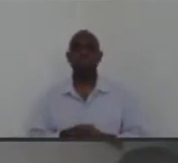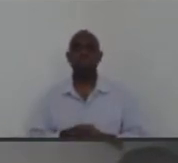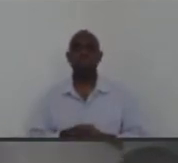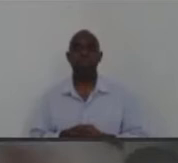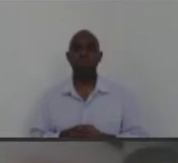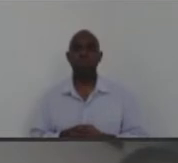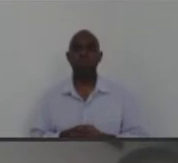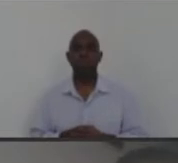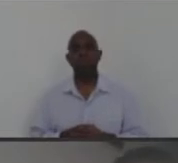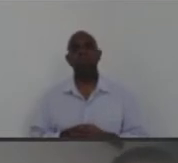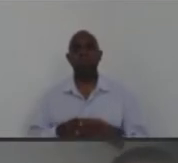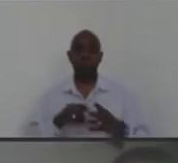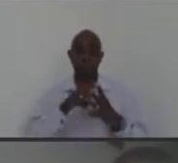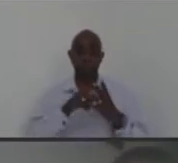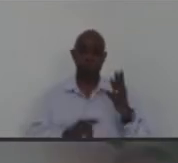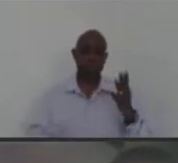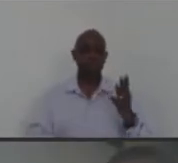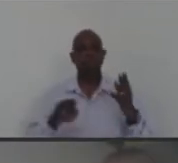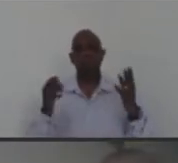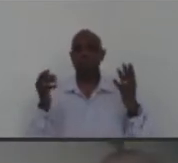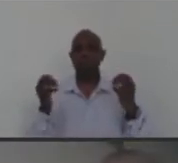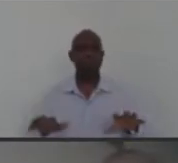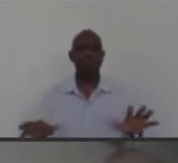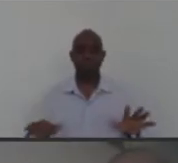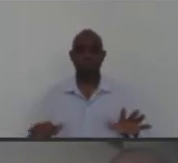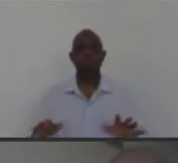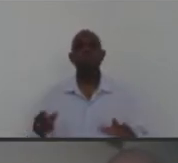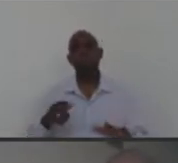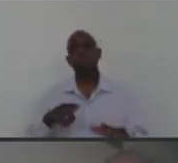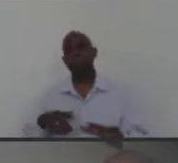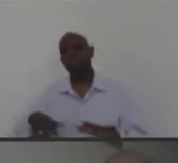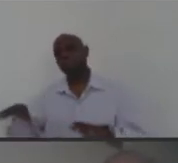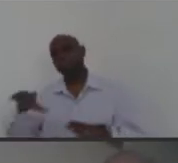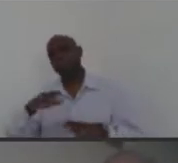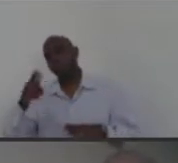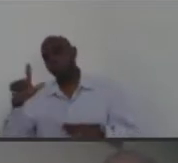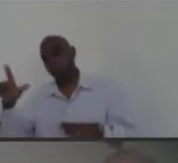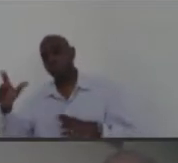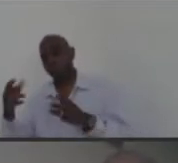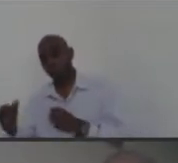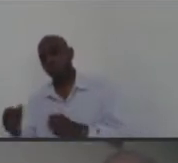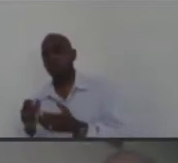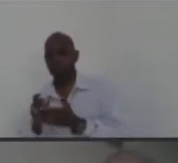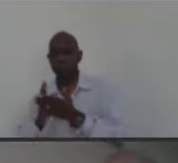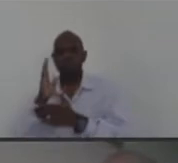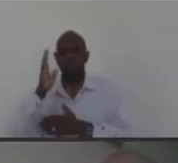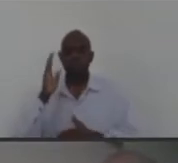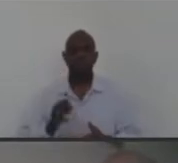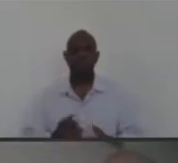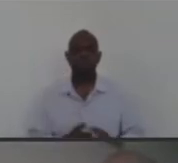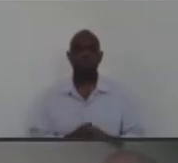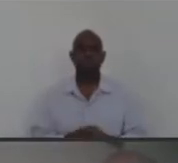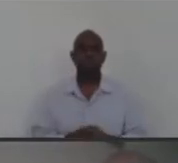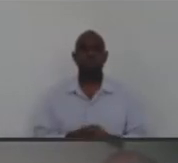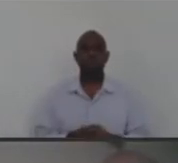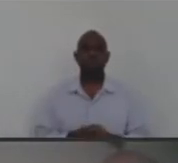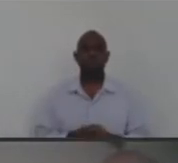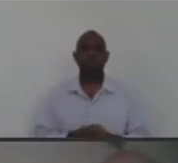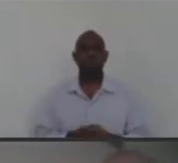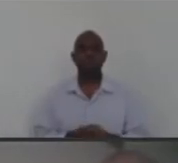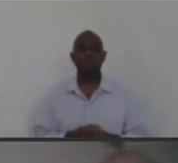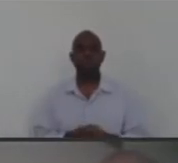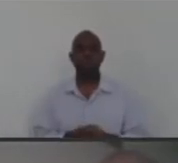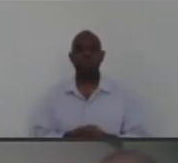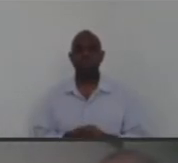4 votos contrários, demais votos favoráveis. Está aprovado o projeto de lei. Vamos para o